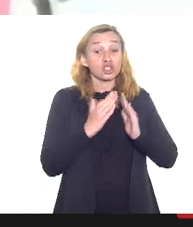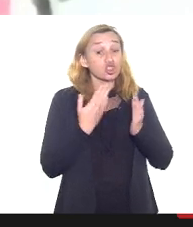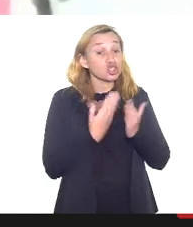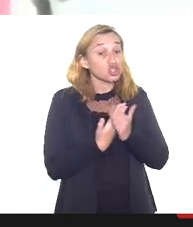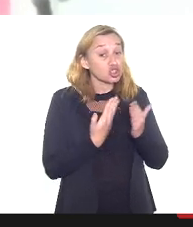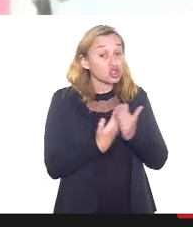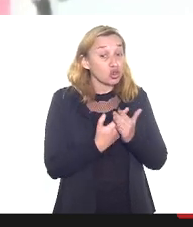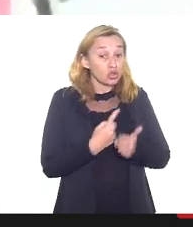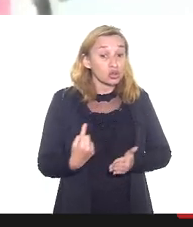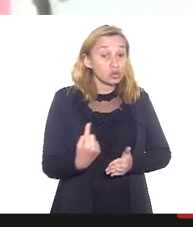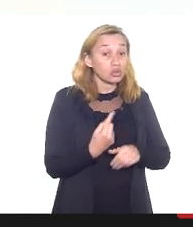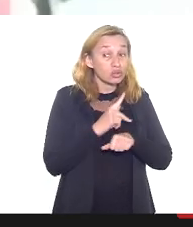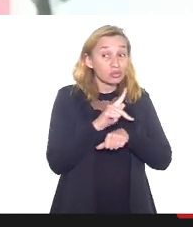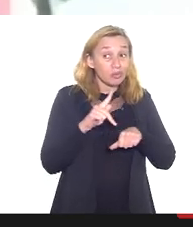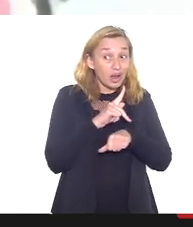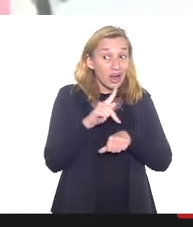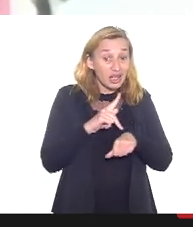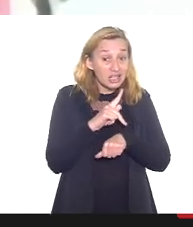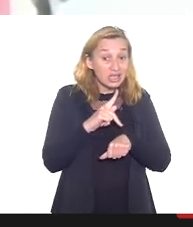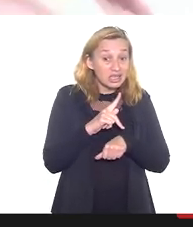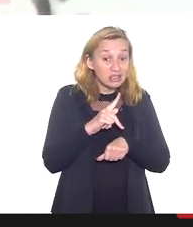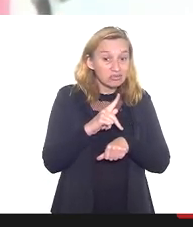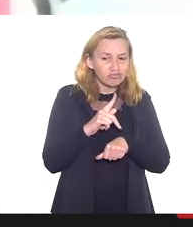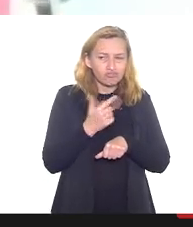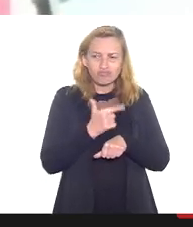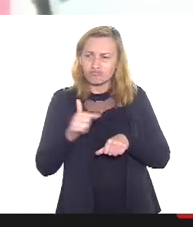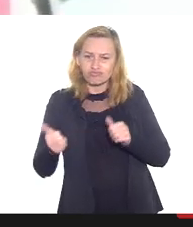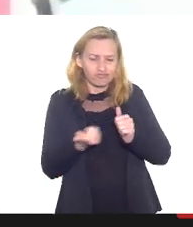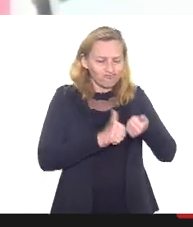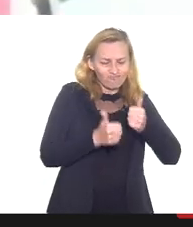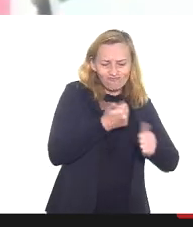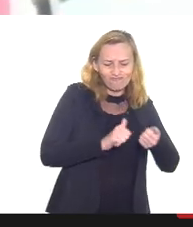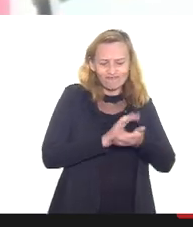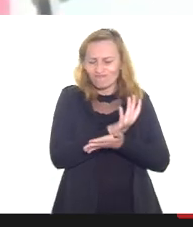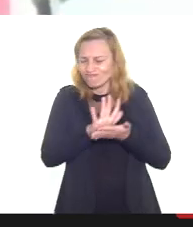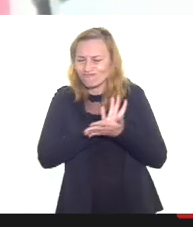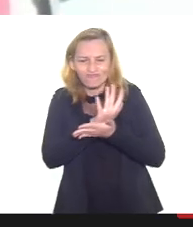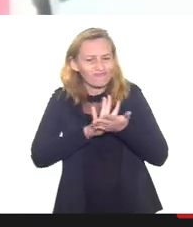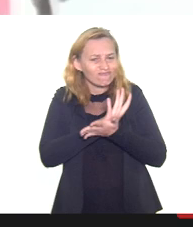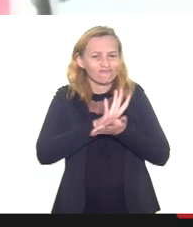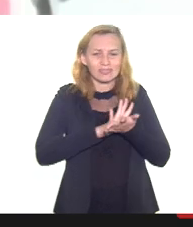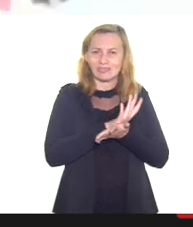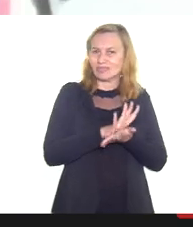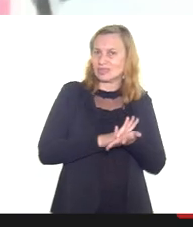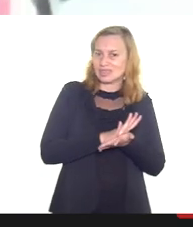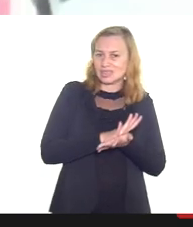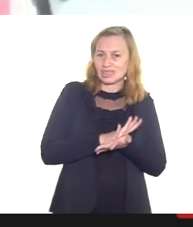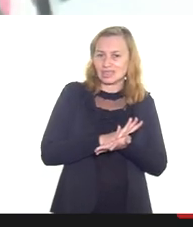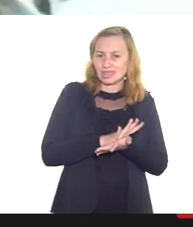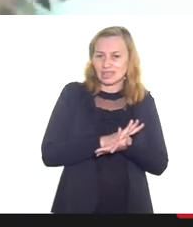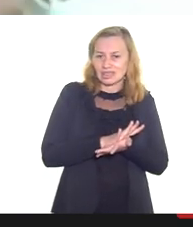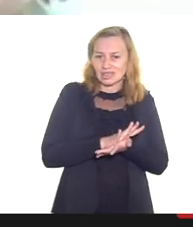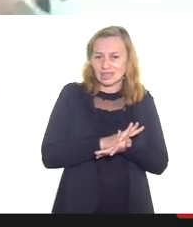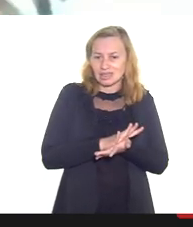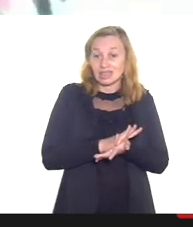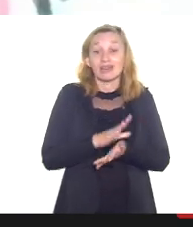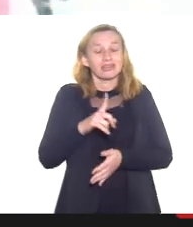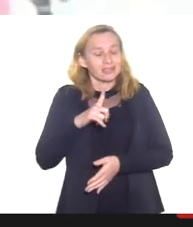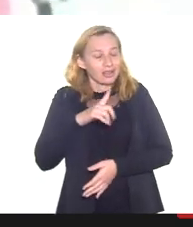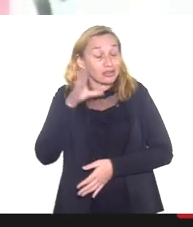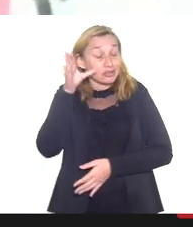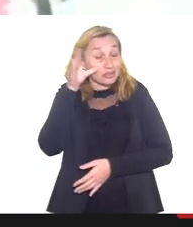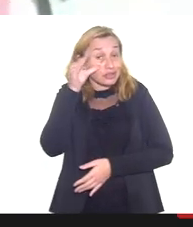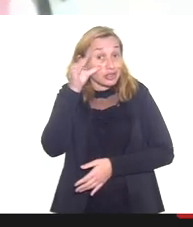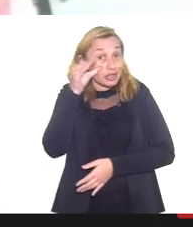nosso país, e sem uma avaliação, sem um diagnóstico, houve o interesse